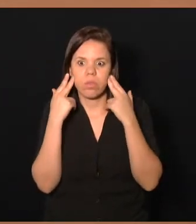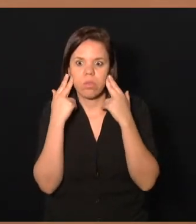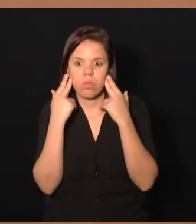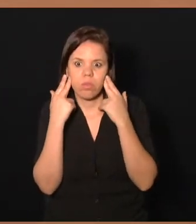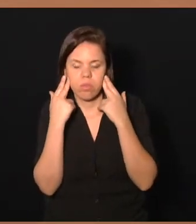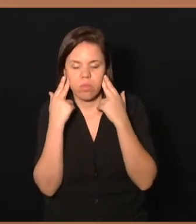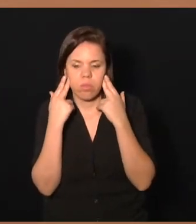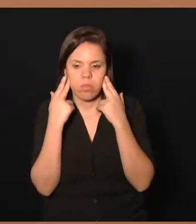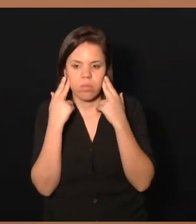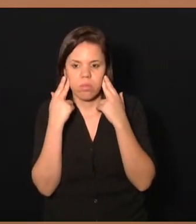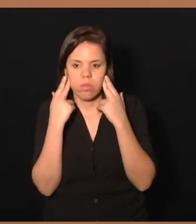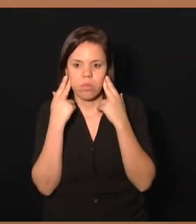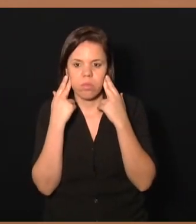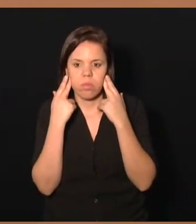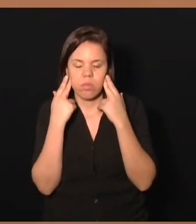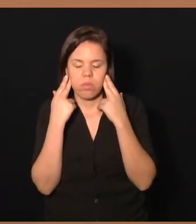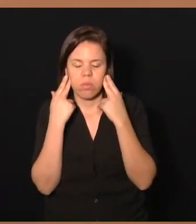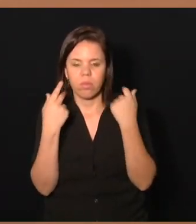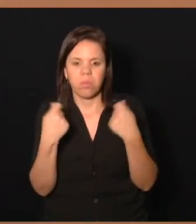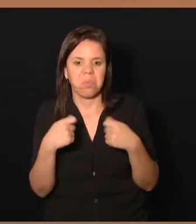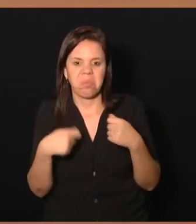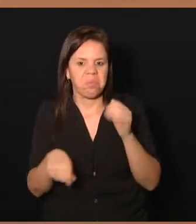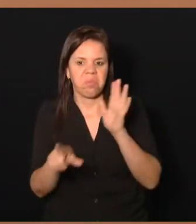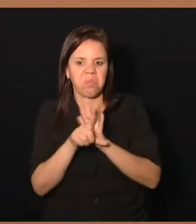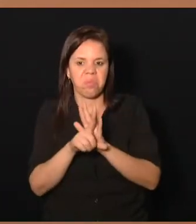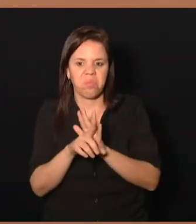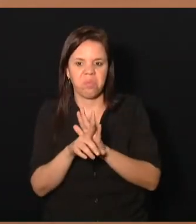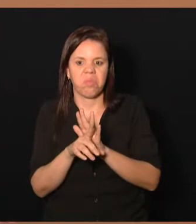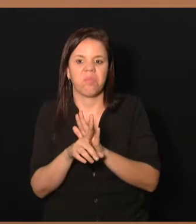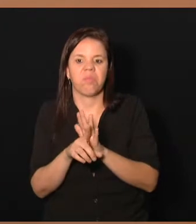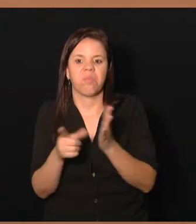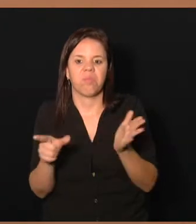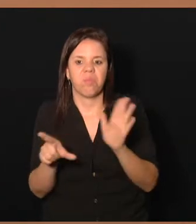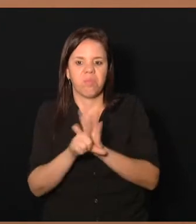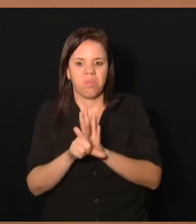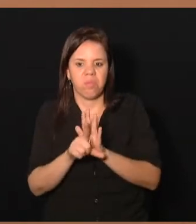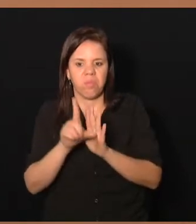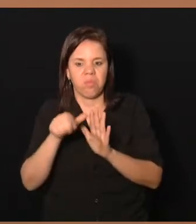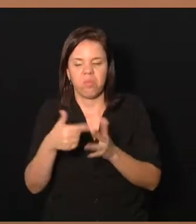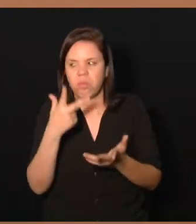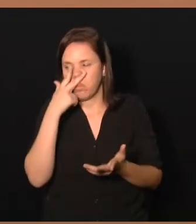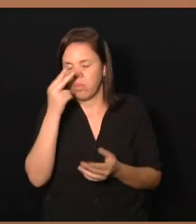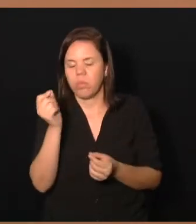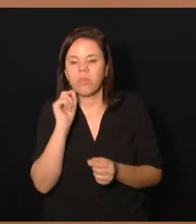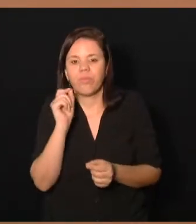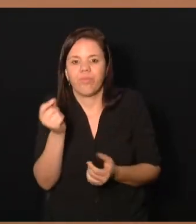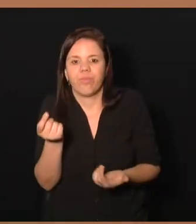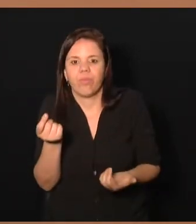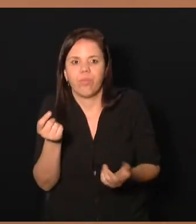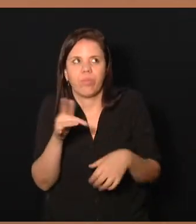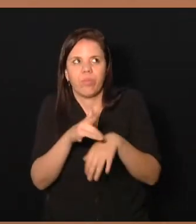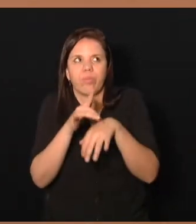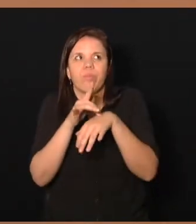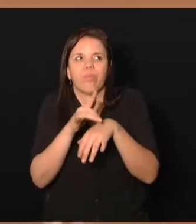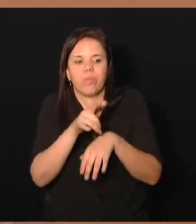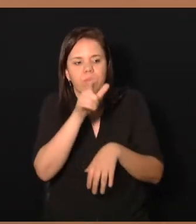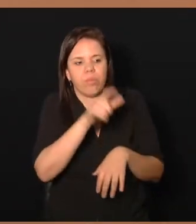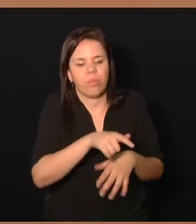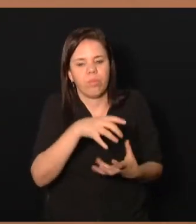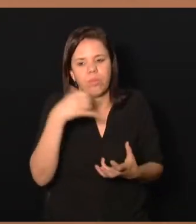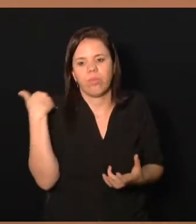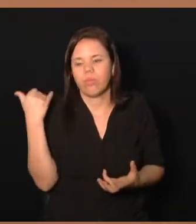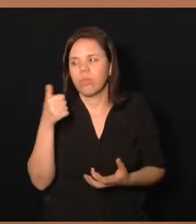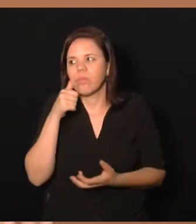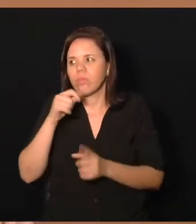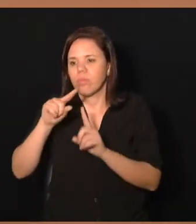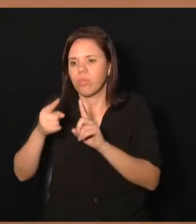normal. Isso aí não precisava de lei. Isso aí é o fim do mundo. Uma pessoa idosa, uma mulher grávida,